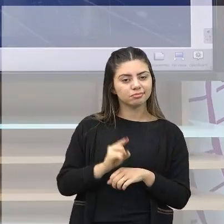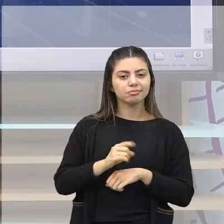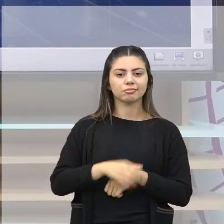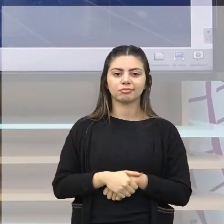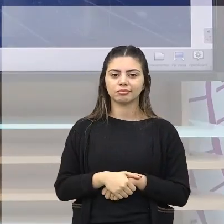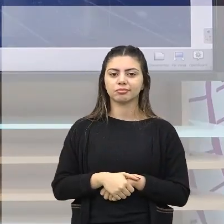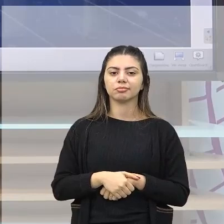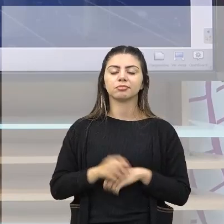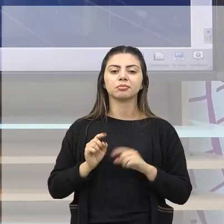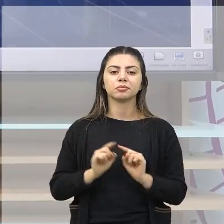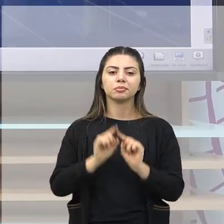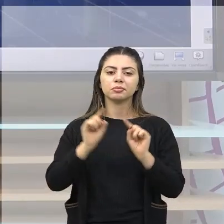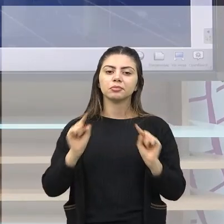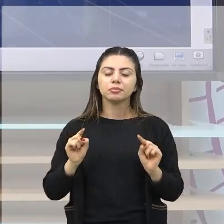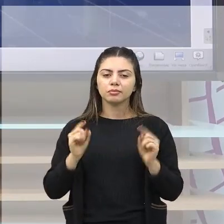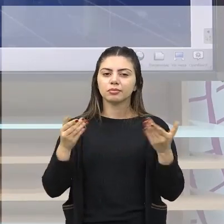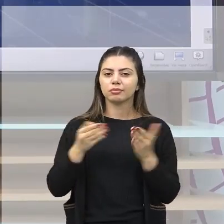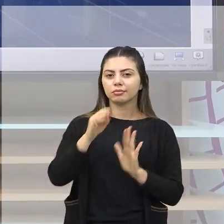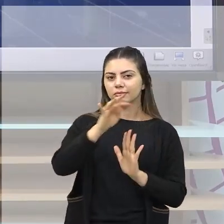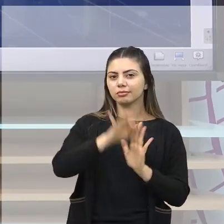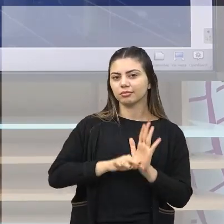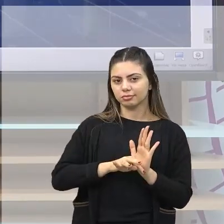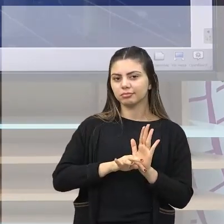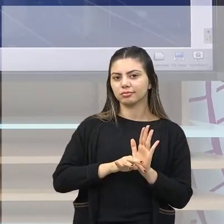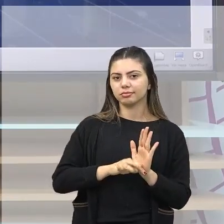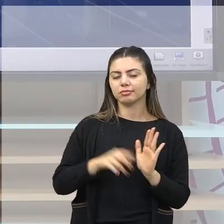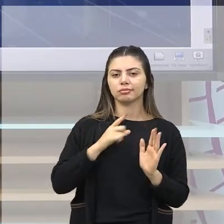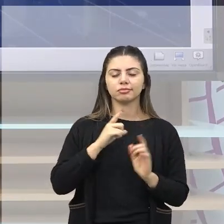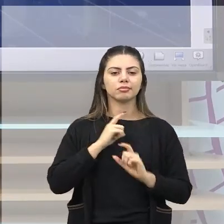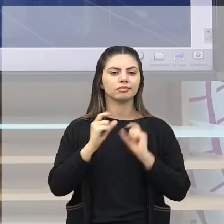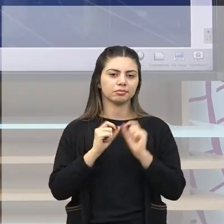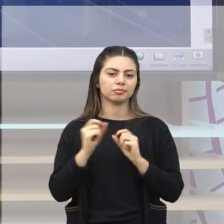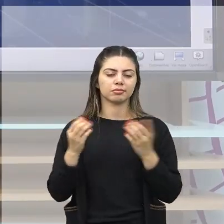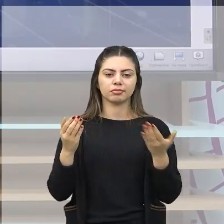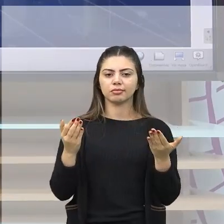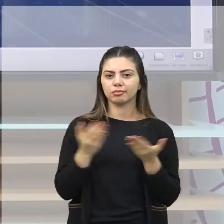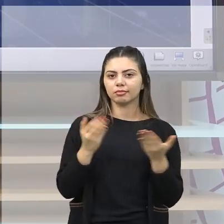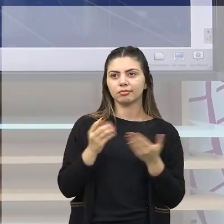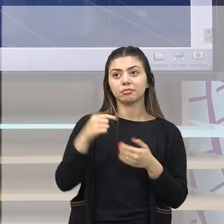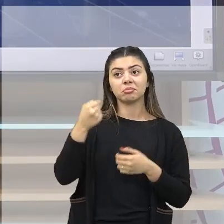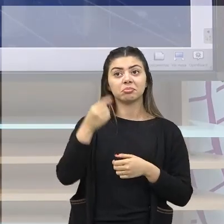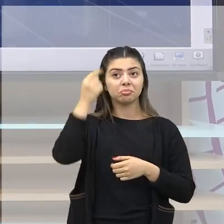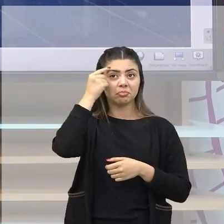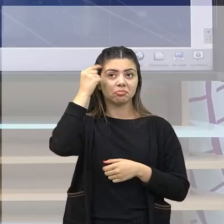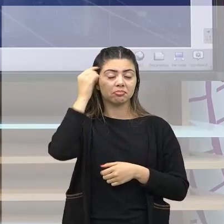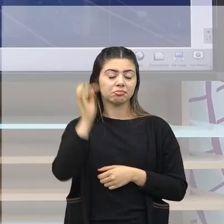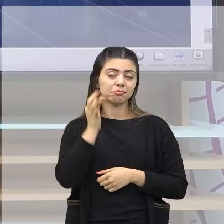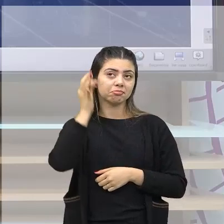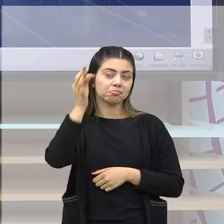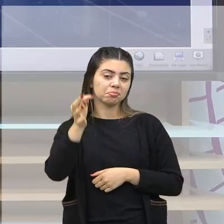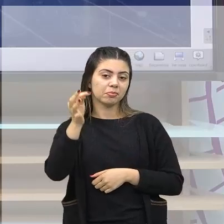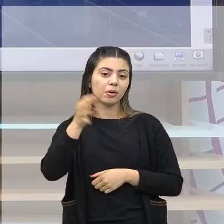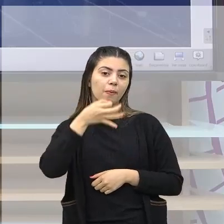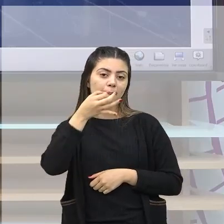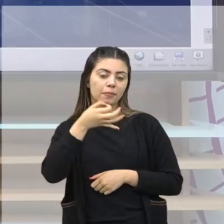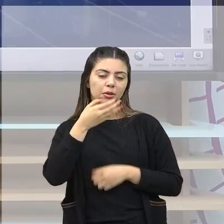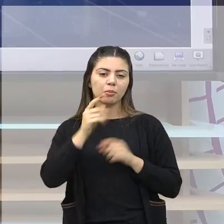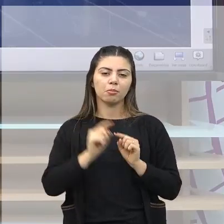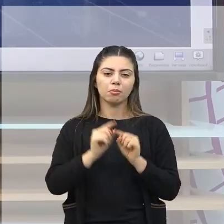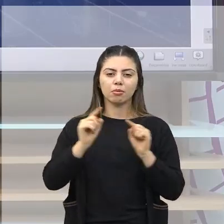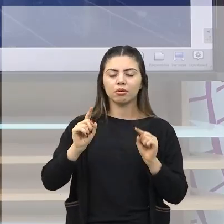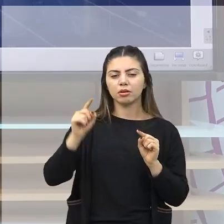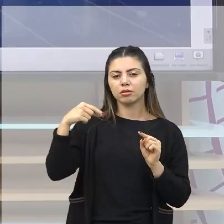delas, mas a intenção do texto, além de trazer essas perspectivas, na verdade, é para a